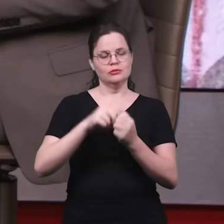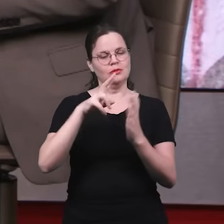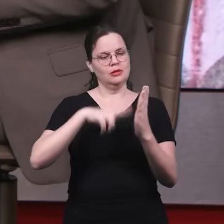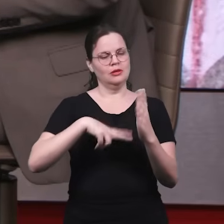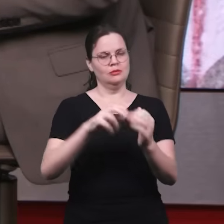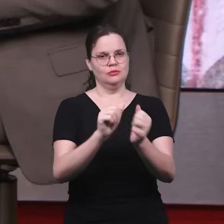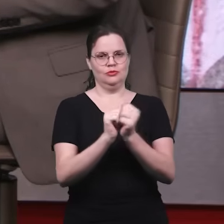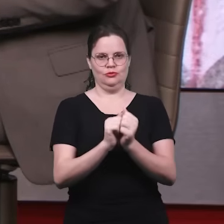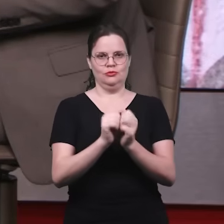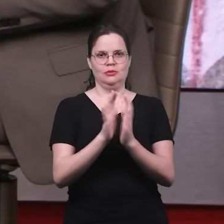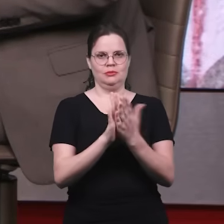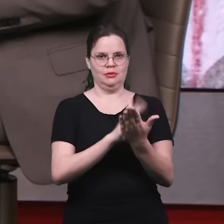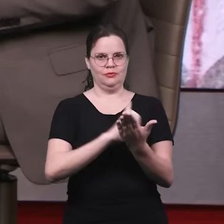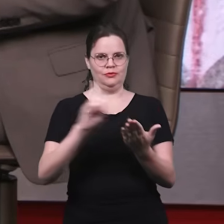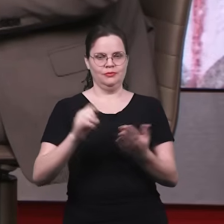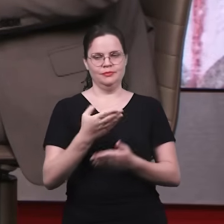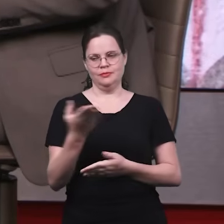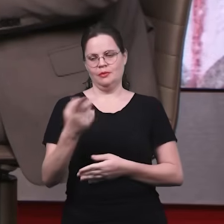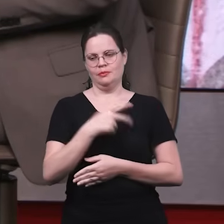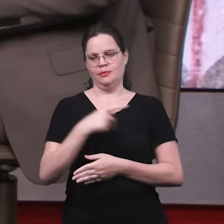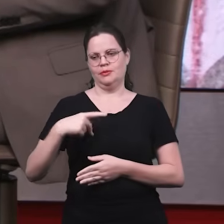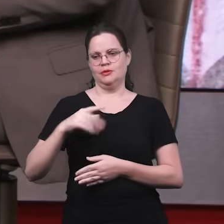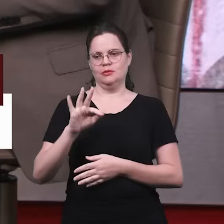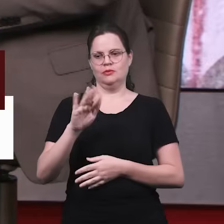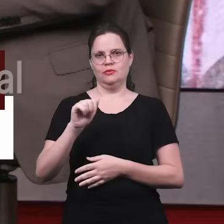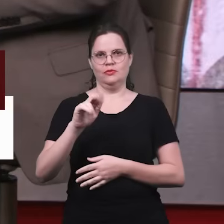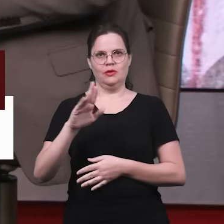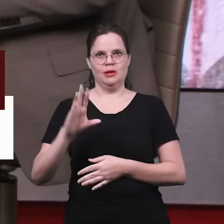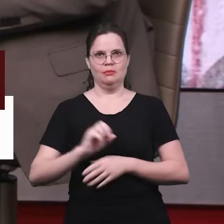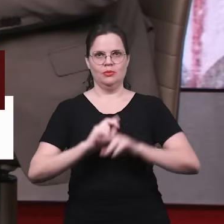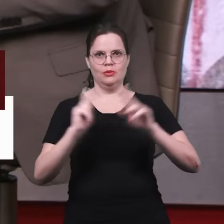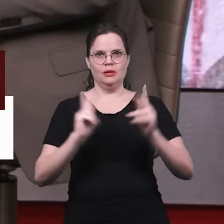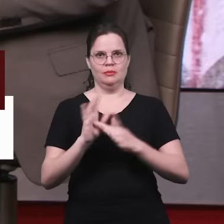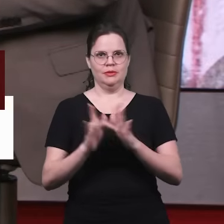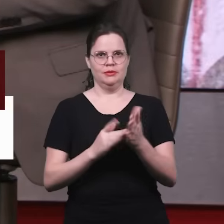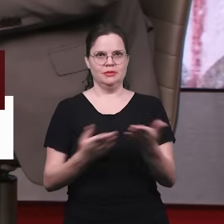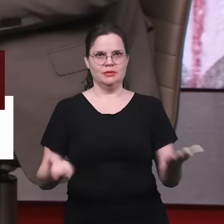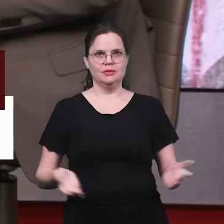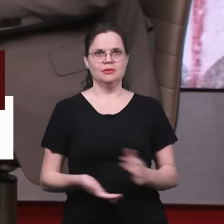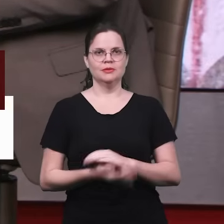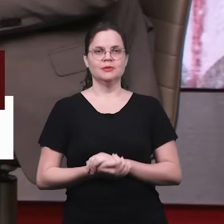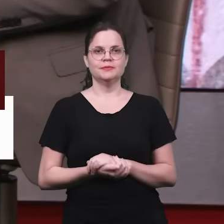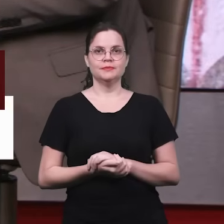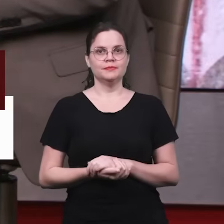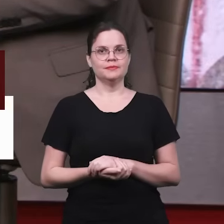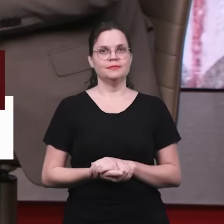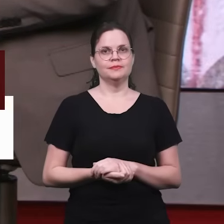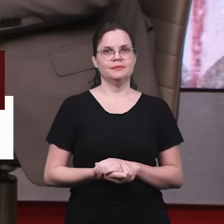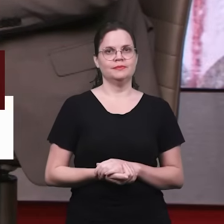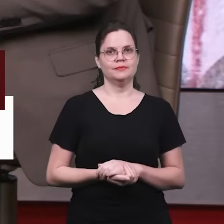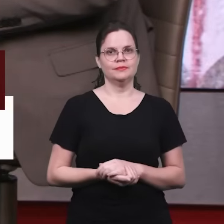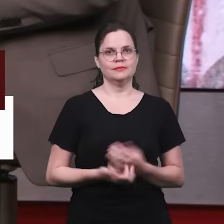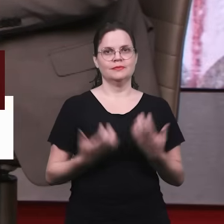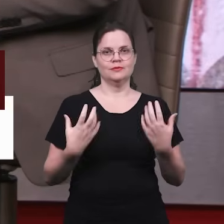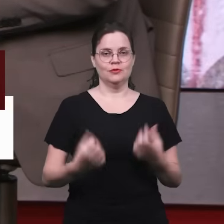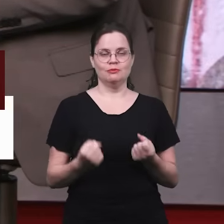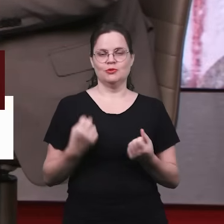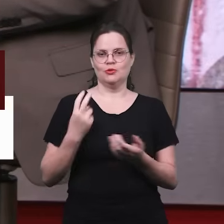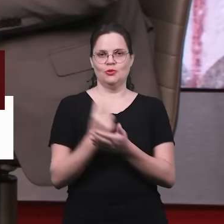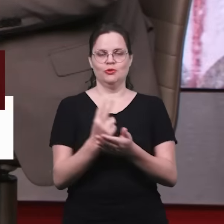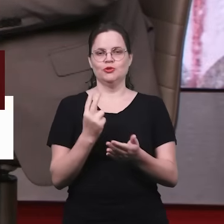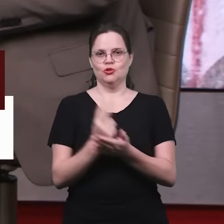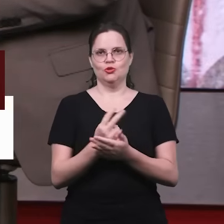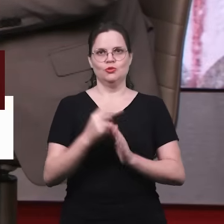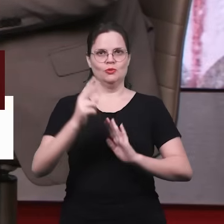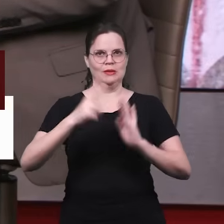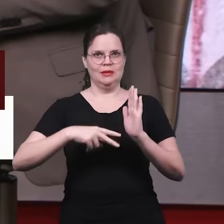juntos a palavra do Senhor. Conosco o pastor Fábio. Paz do Senhor, pastor. Paz do Senhor. Então vamos dar